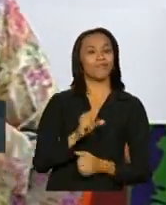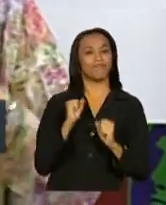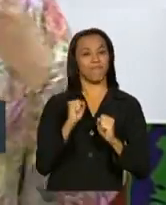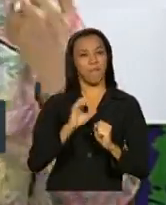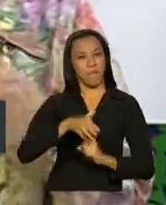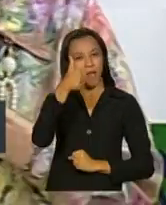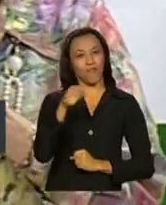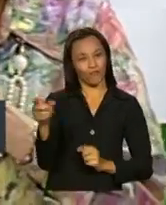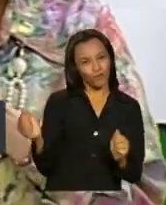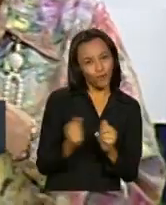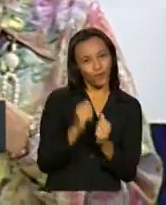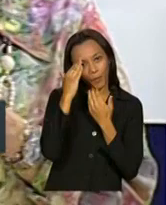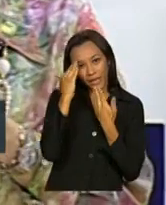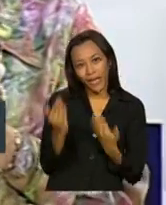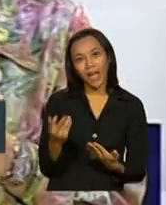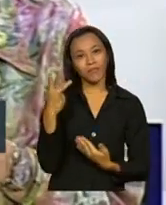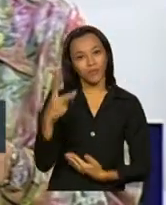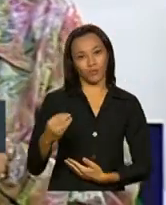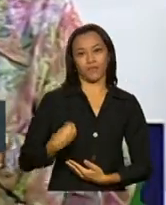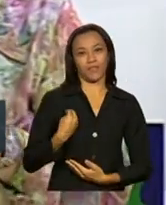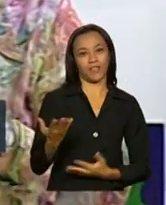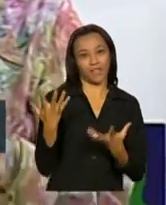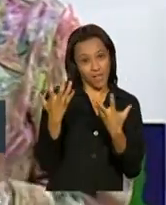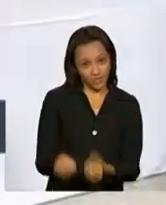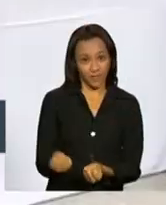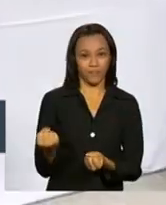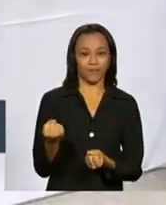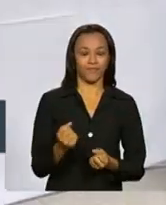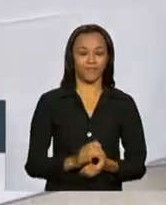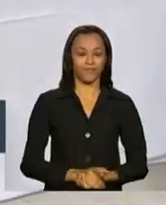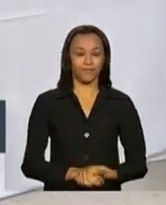aqui muito obrigada por você ter